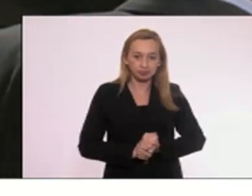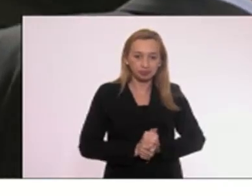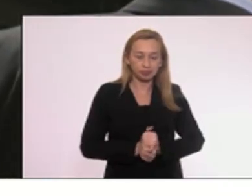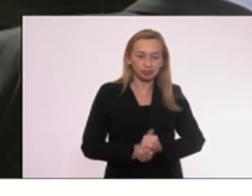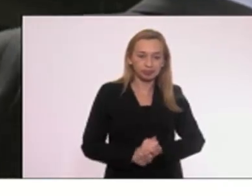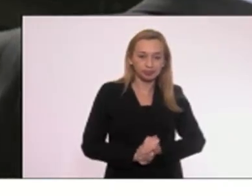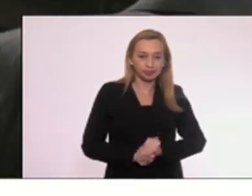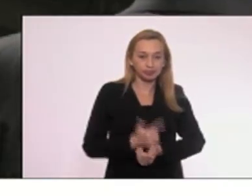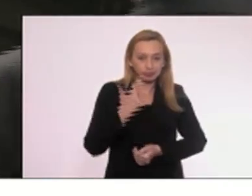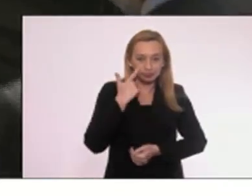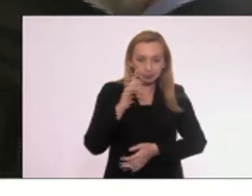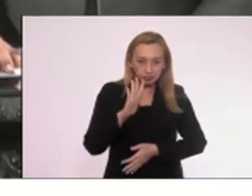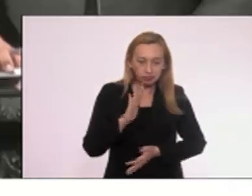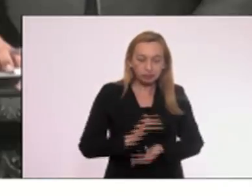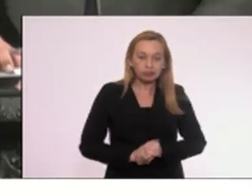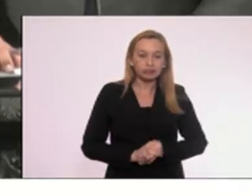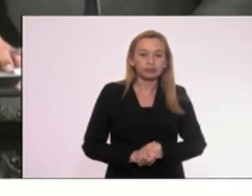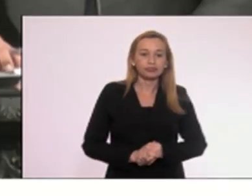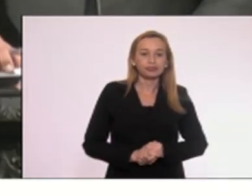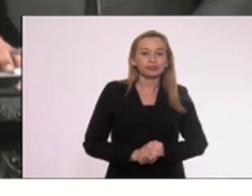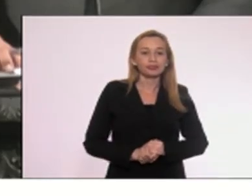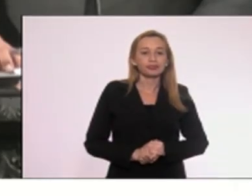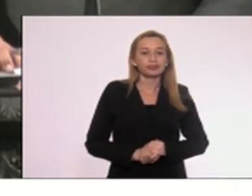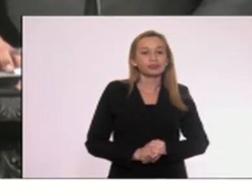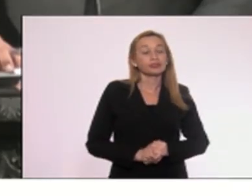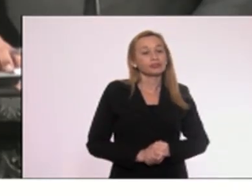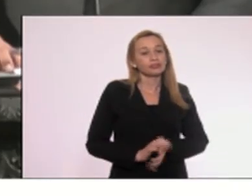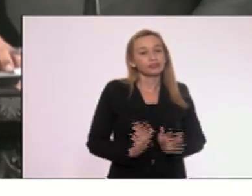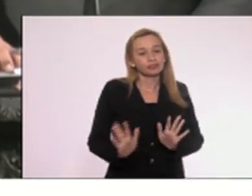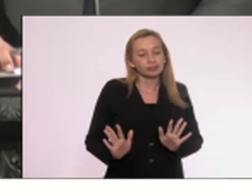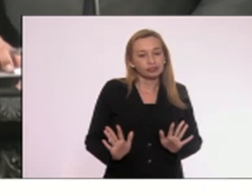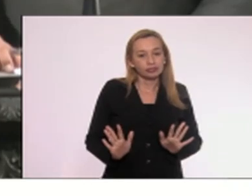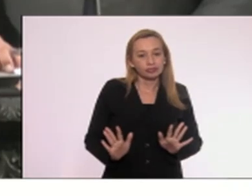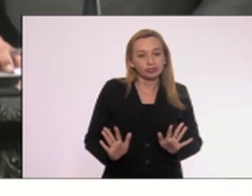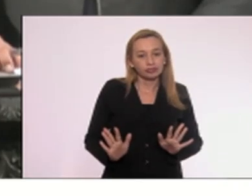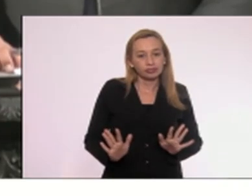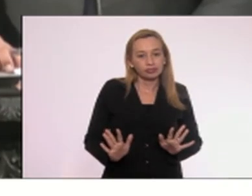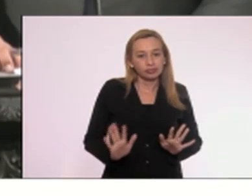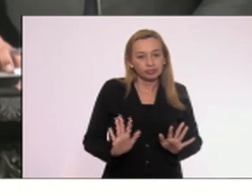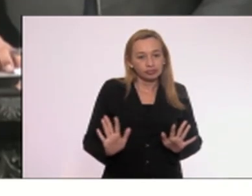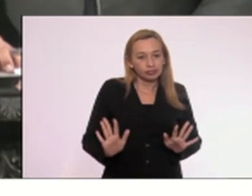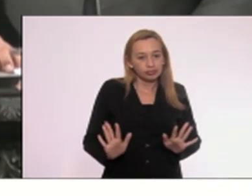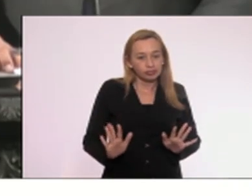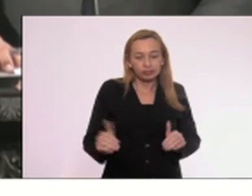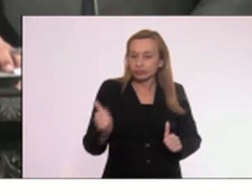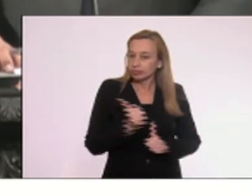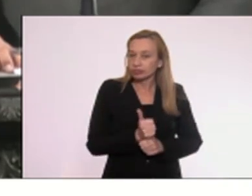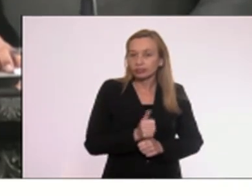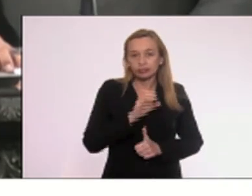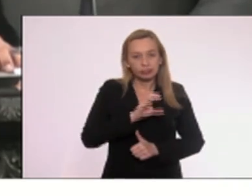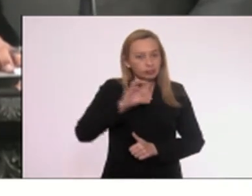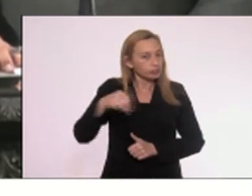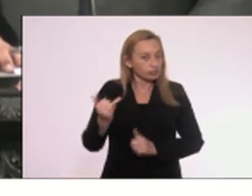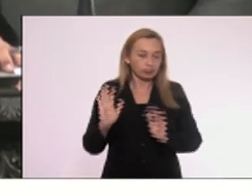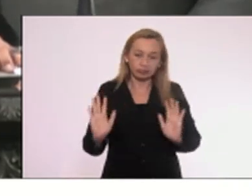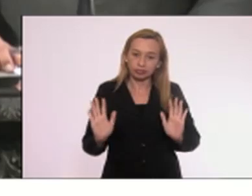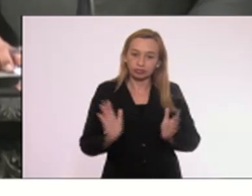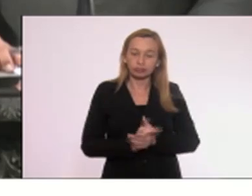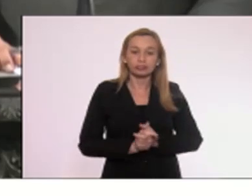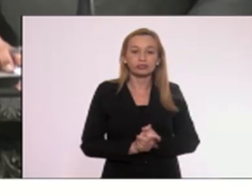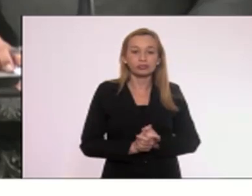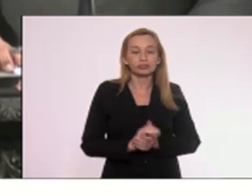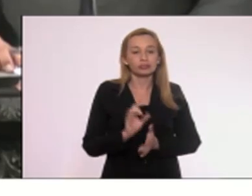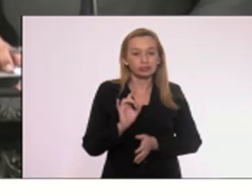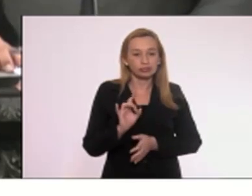Olha só, dessa forma, pode dar o parecer que Vossa Excelência quiser, e Vossa Excelência. Eu vou votar o substitutivo da CCJ, eu vou prejudicar de Vossa Excelência. Eu só